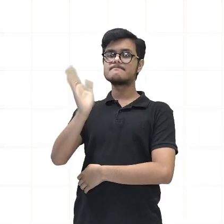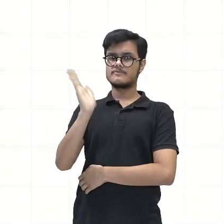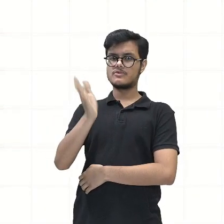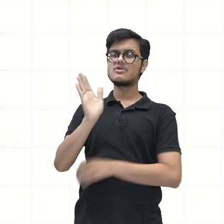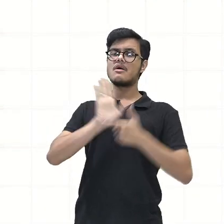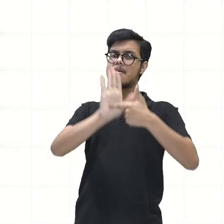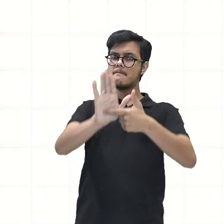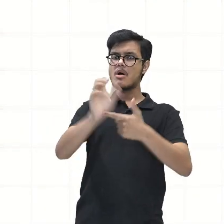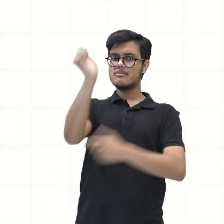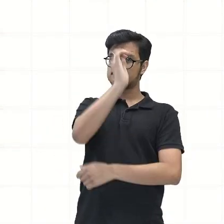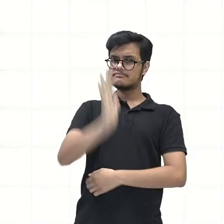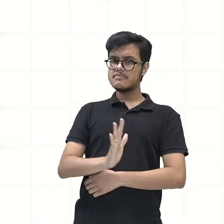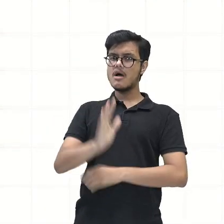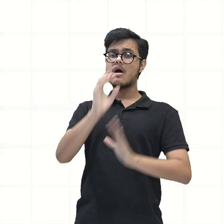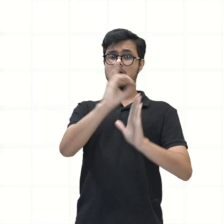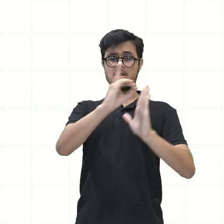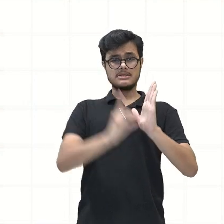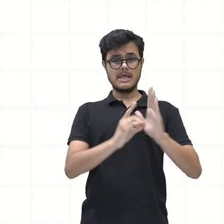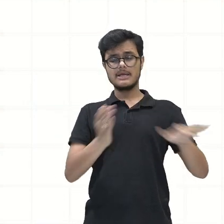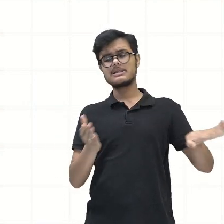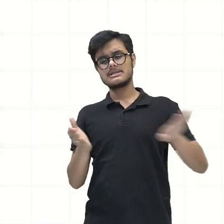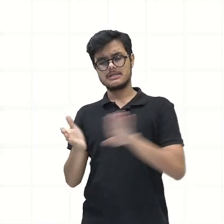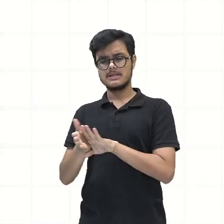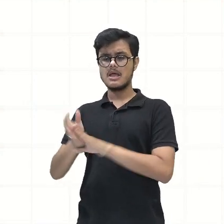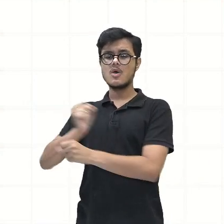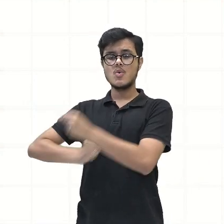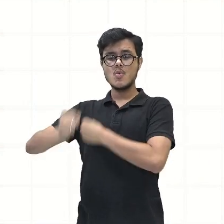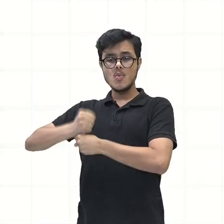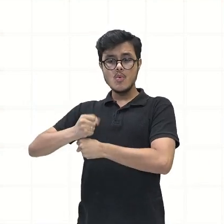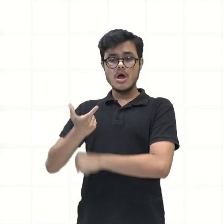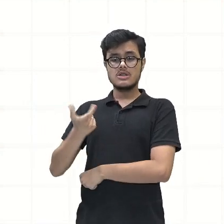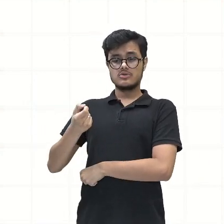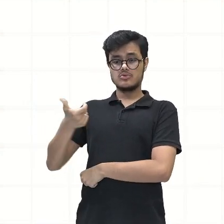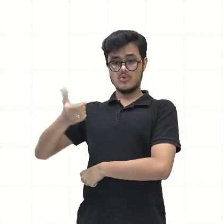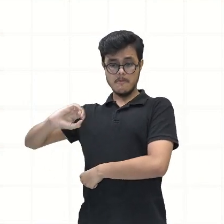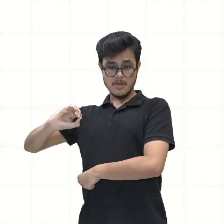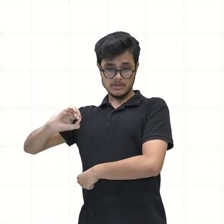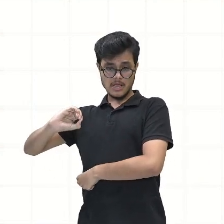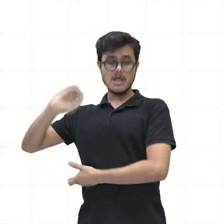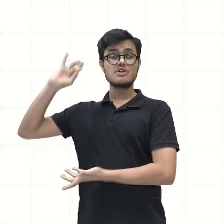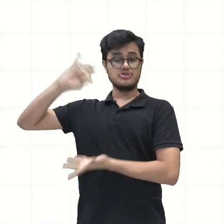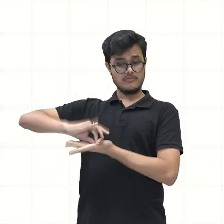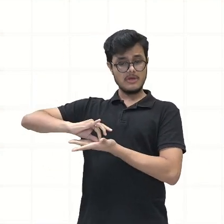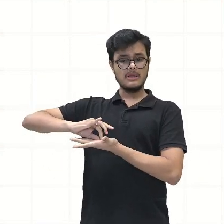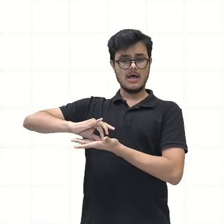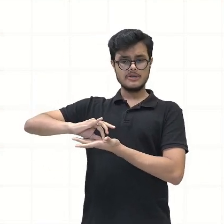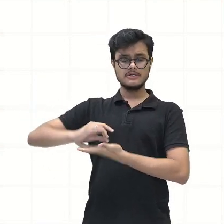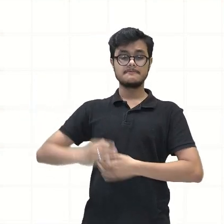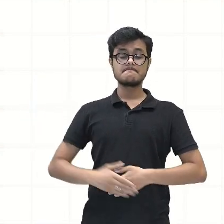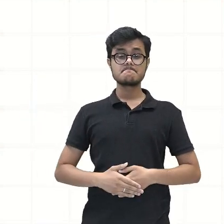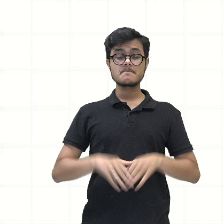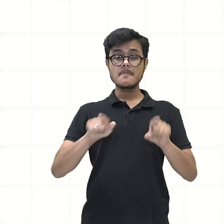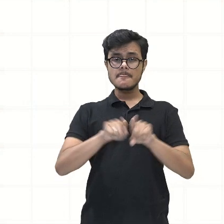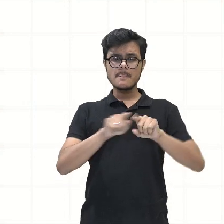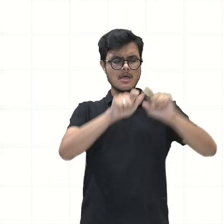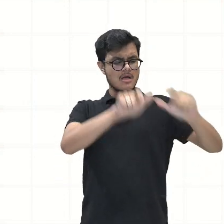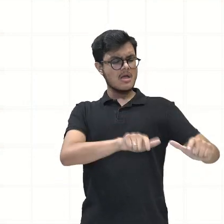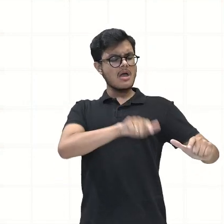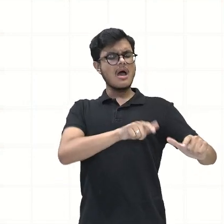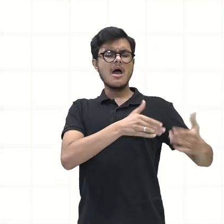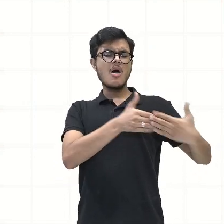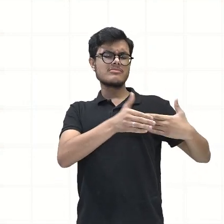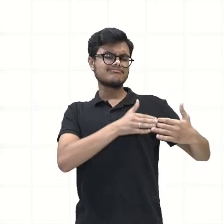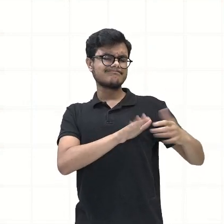ao longo das décadas até a de 2010, que é aí a atual. E as regionalizações não oficiais,